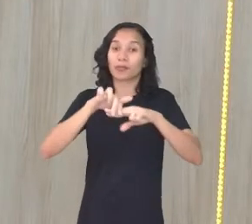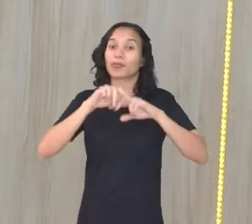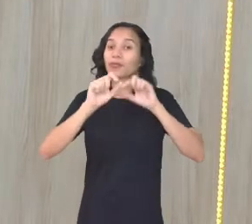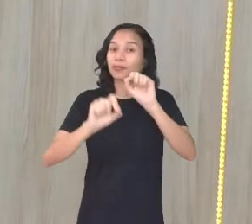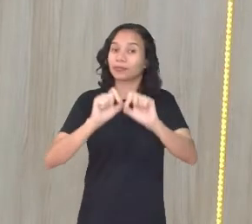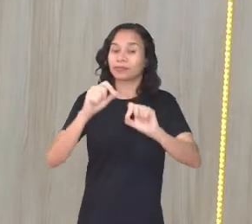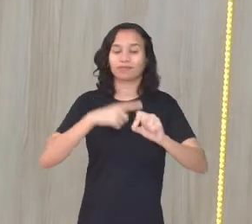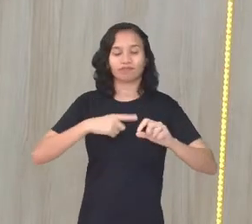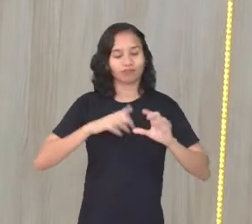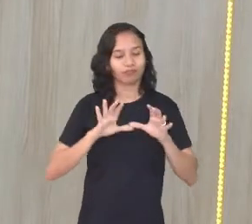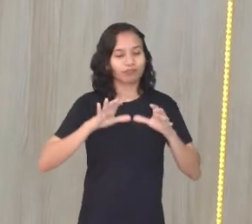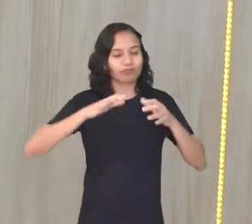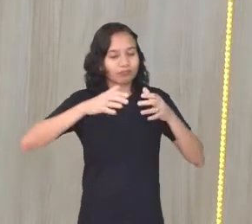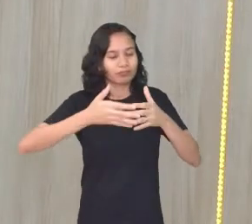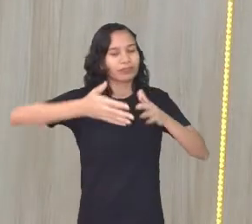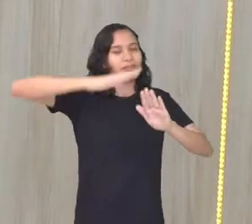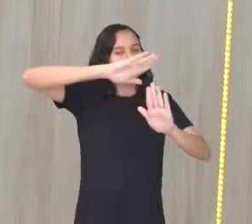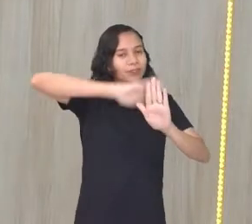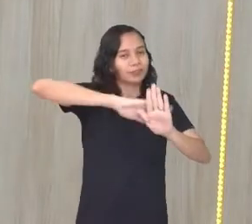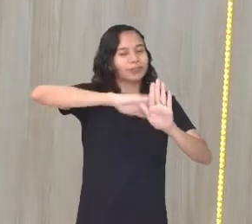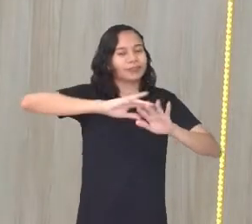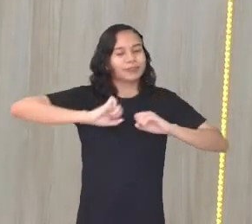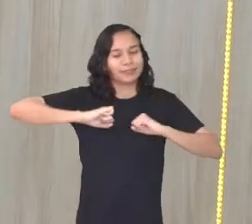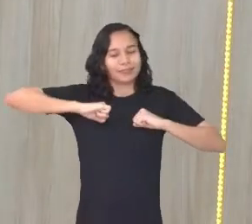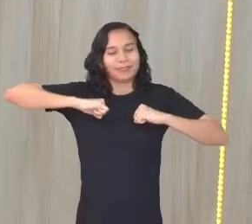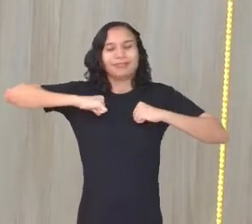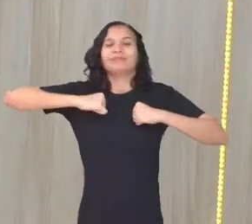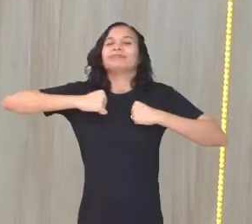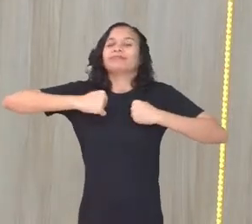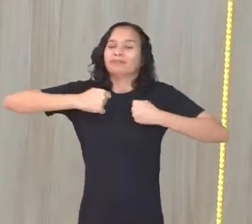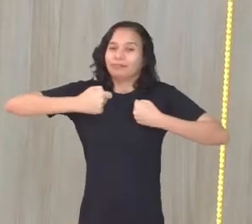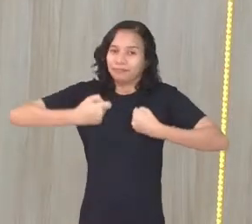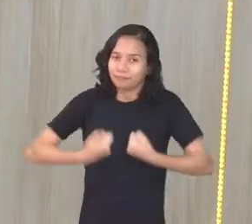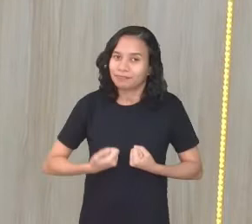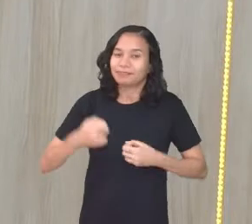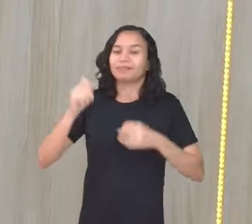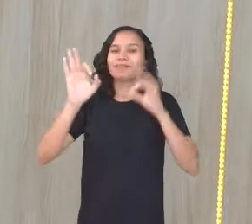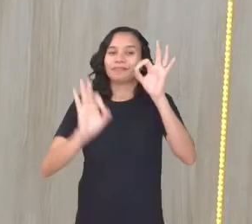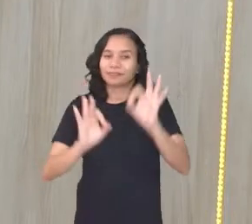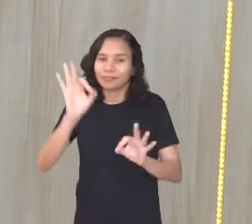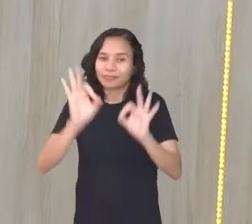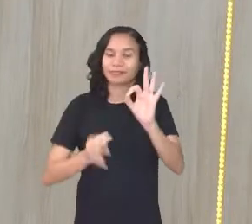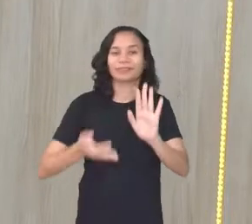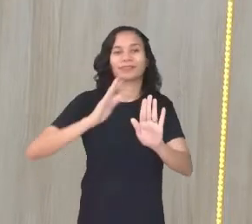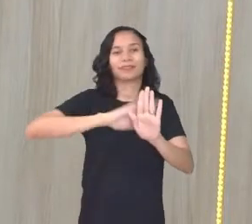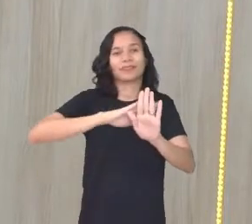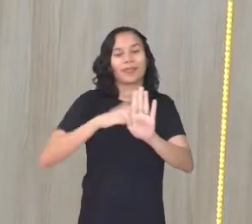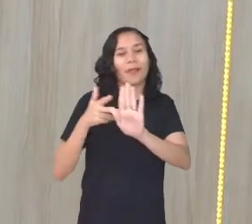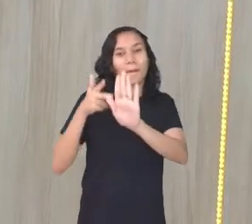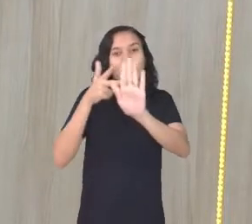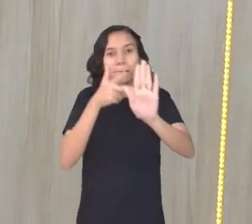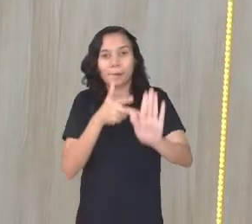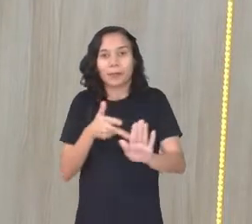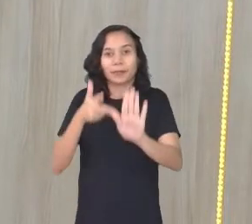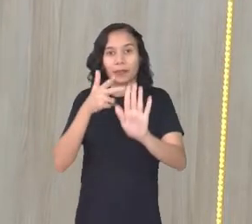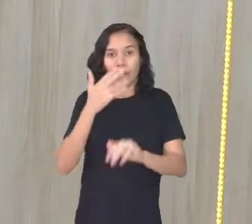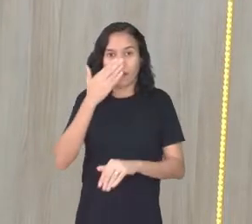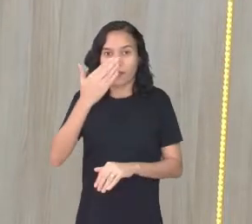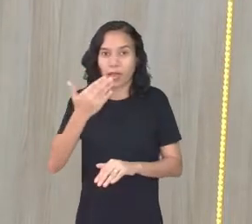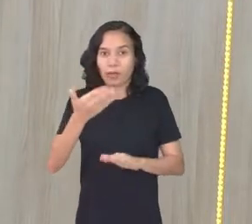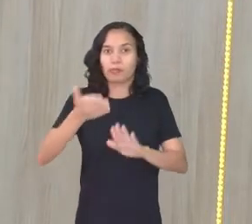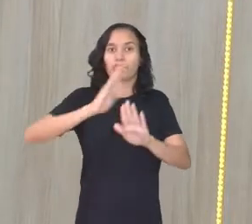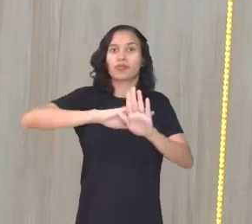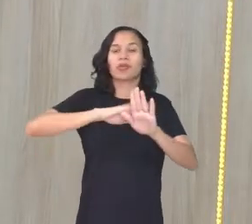porque tem uma equipe dedicada e preparada por trás das câmeras, na frente e por trás